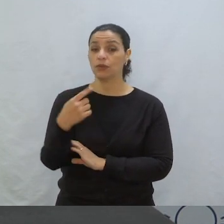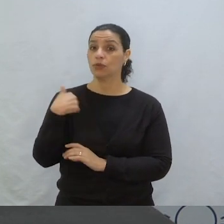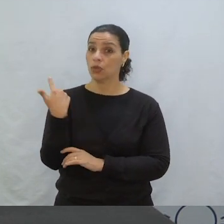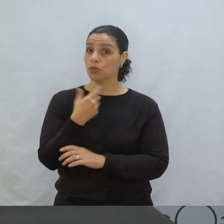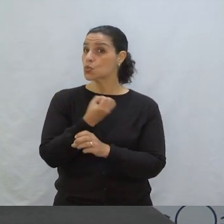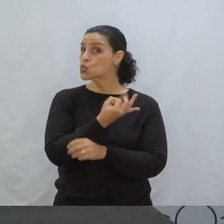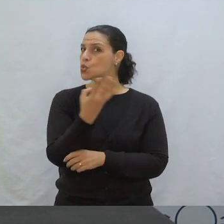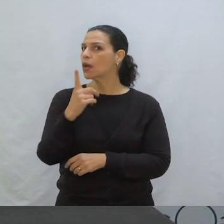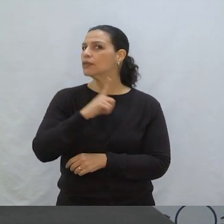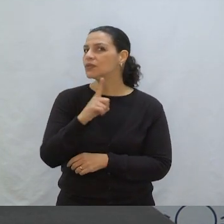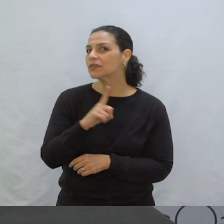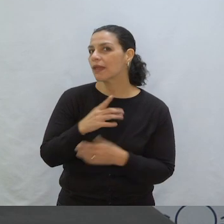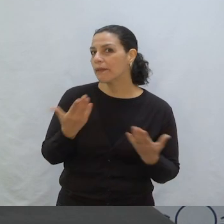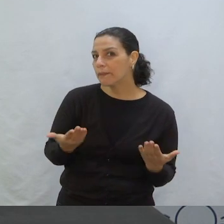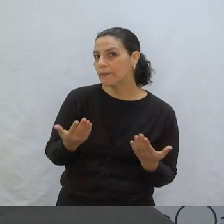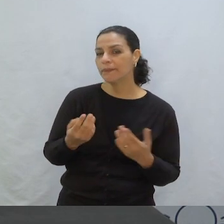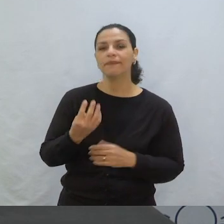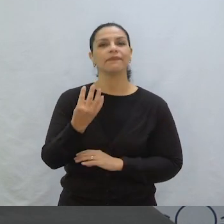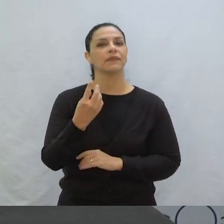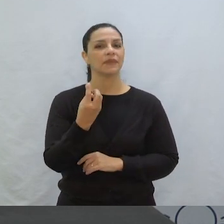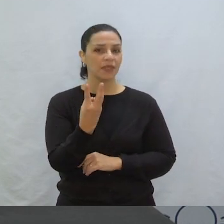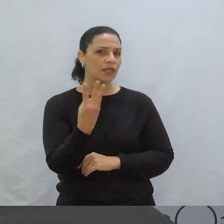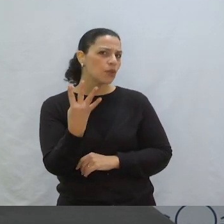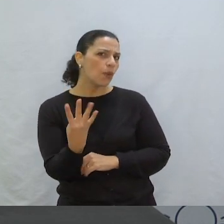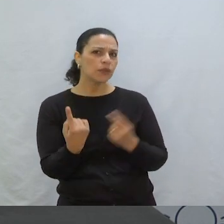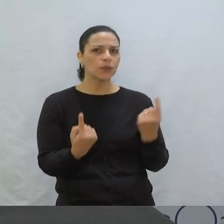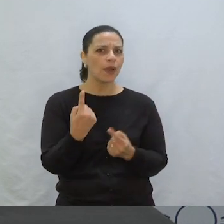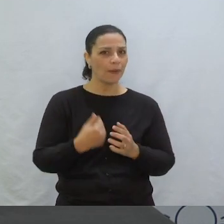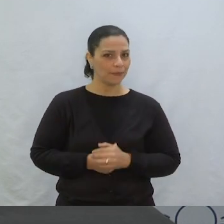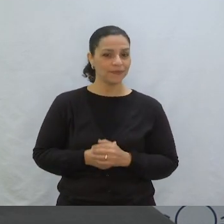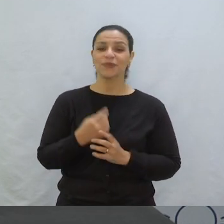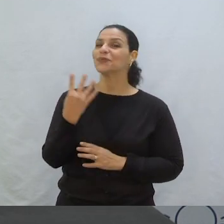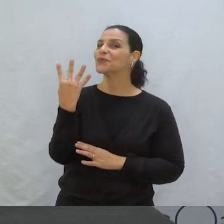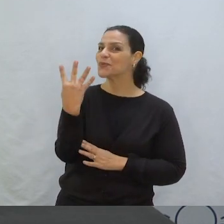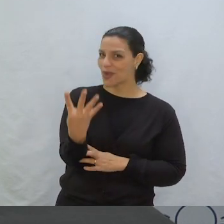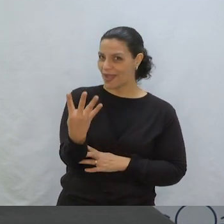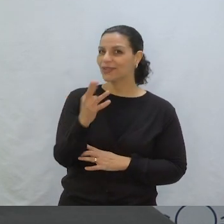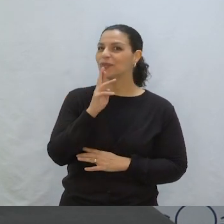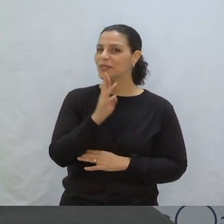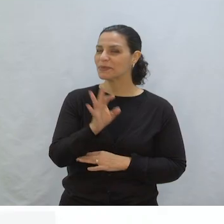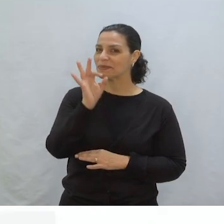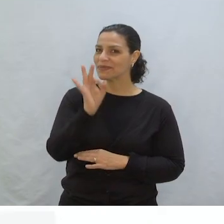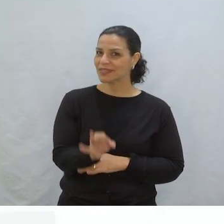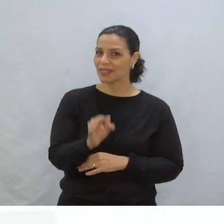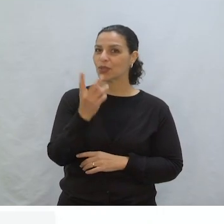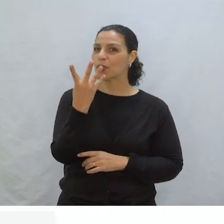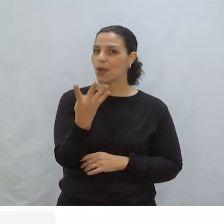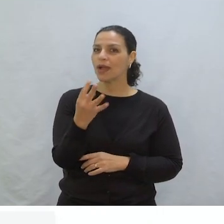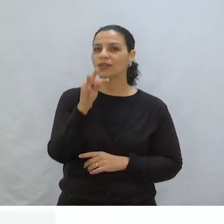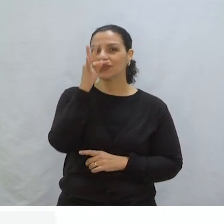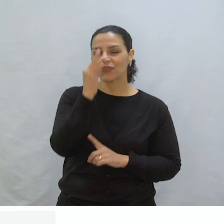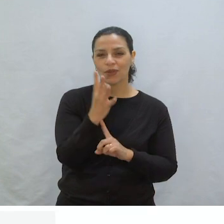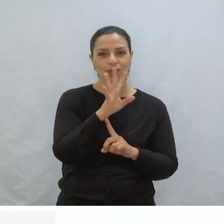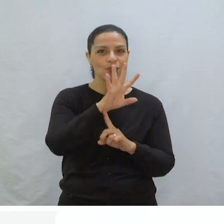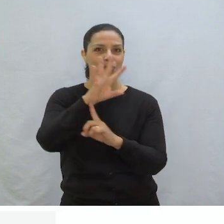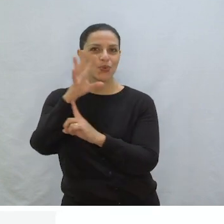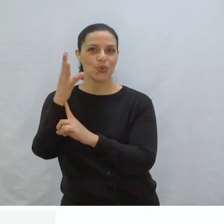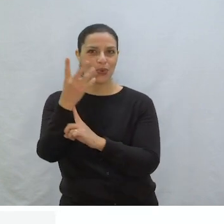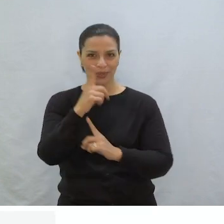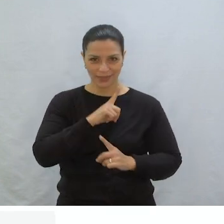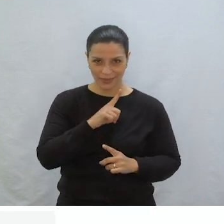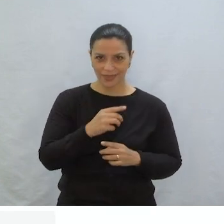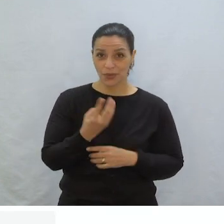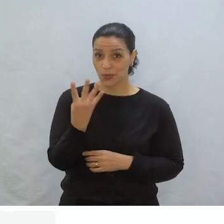1, 2, 3, 4. Então, quantos girassóis há no vaso? 3 ou 4? 4 girassóis. Tudo